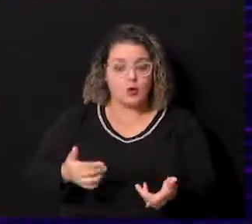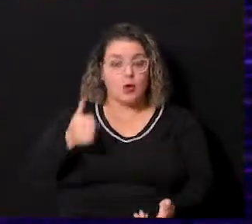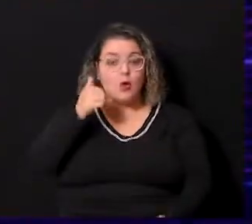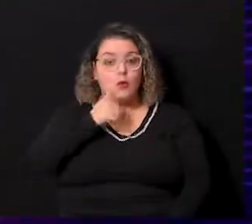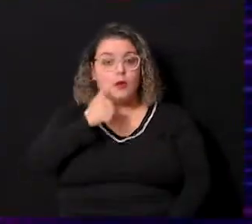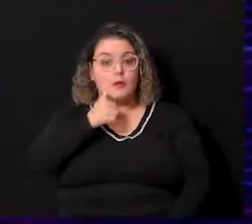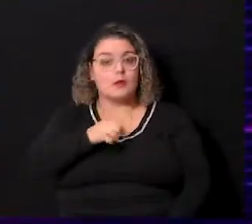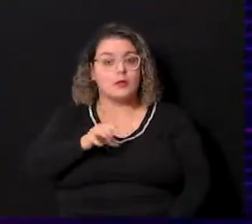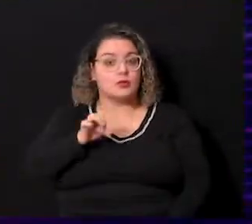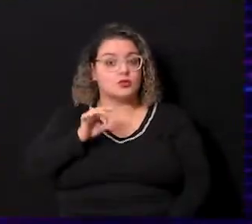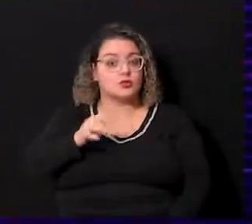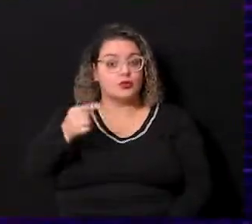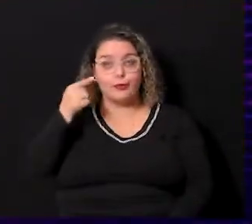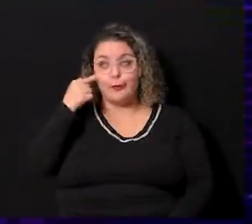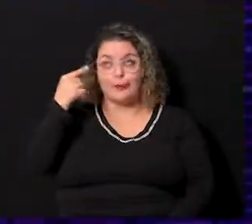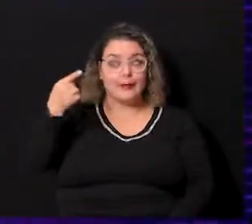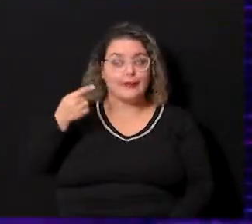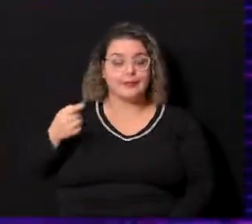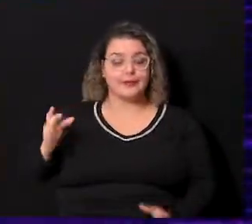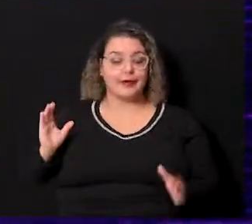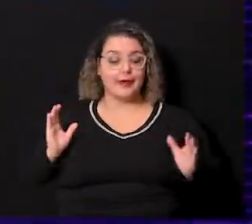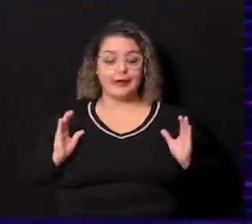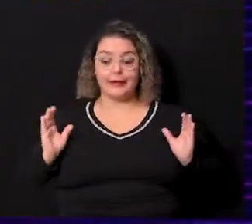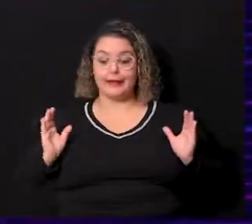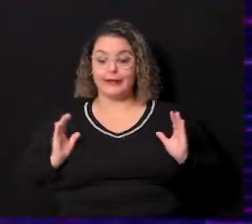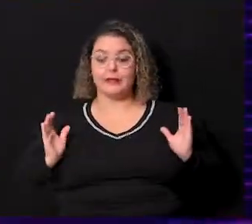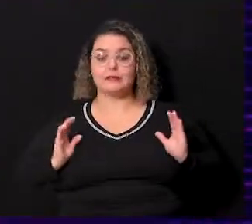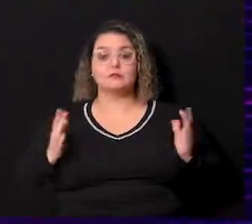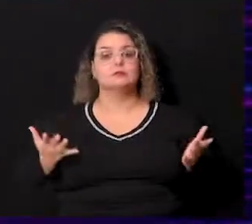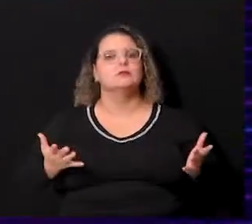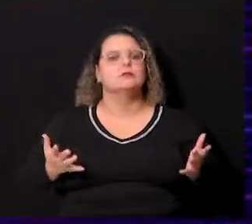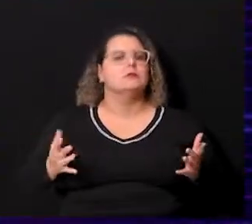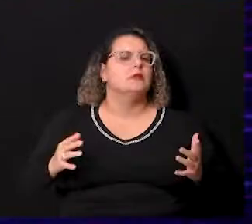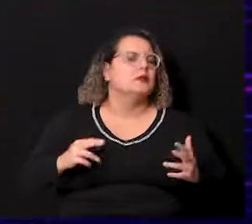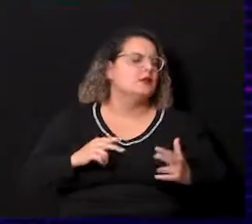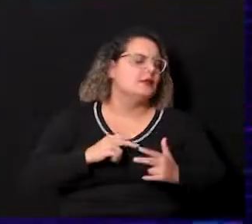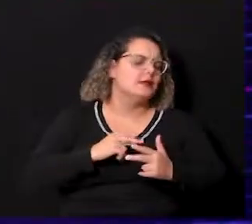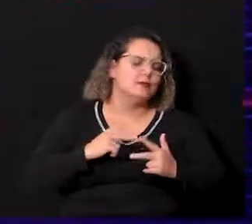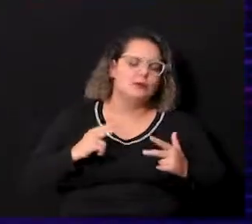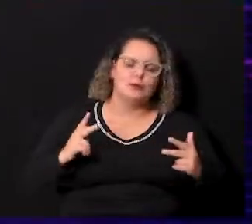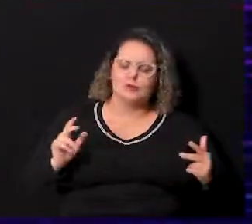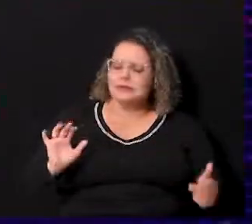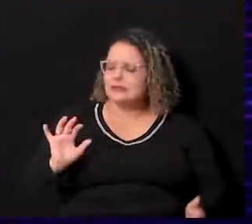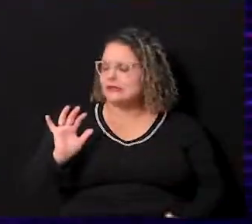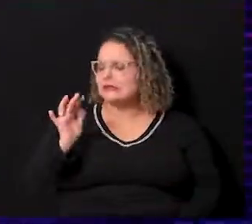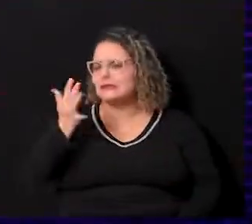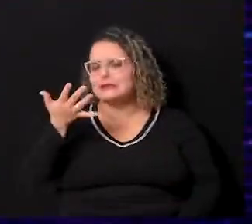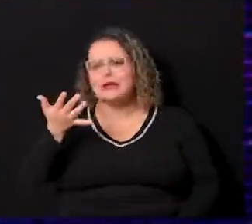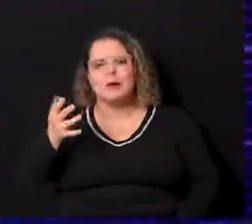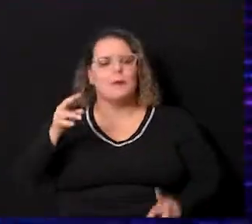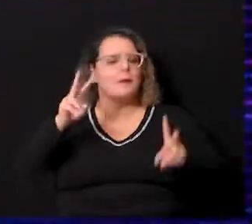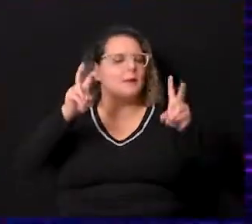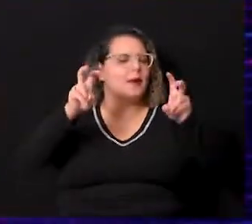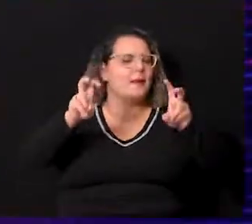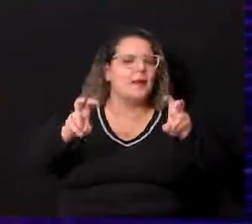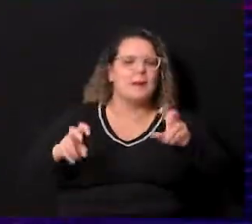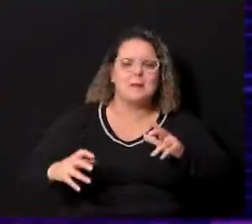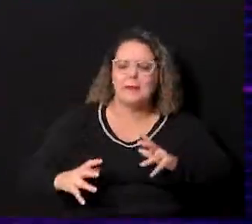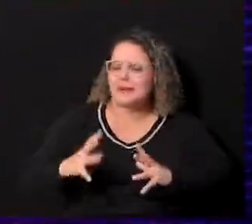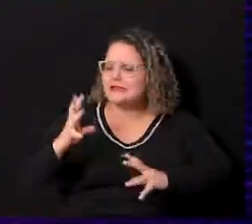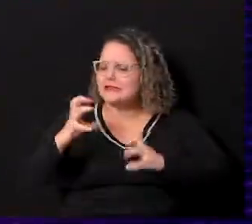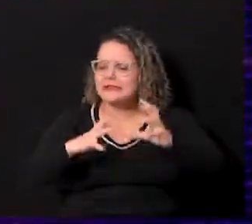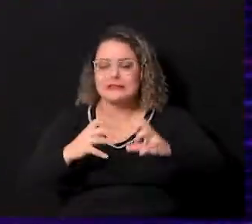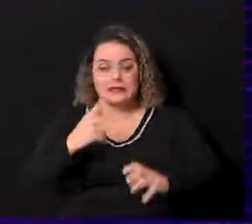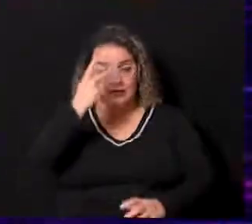que só pensa em dinheiro, que é só enriquecer, e aí acontece um monte de coisas, acontece os dilemas, os